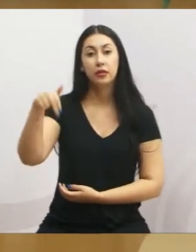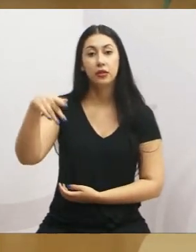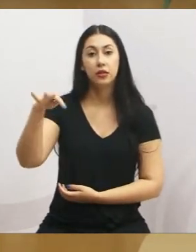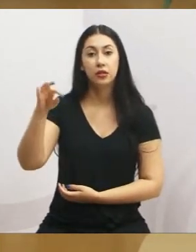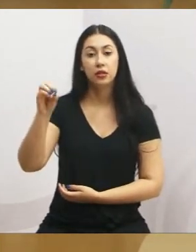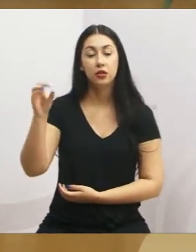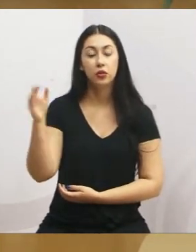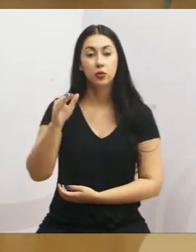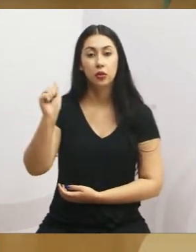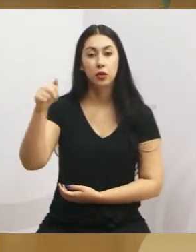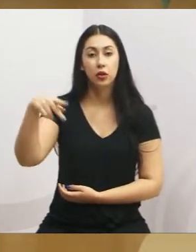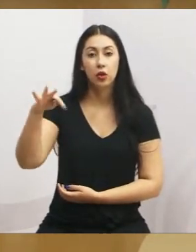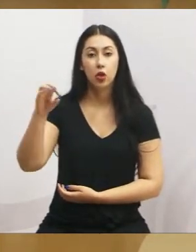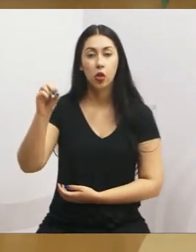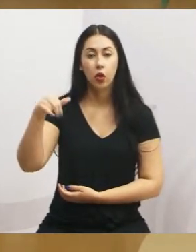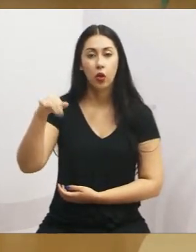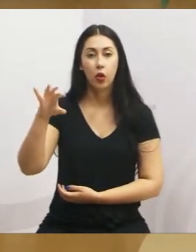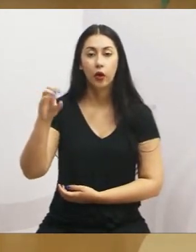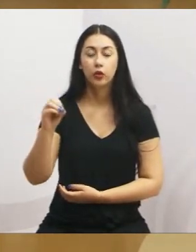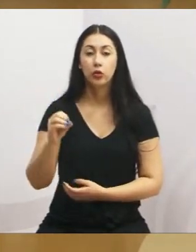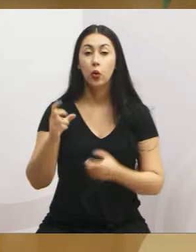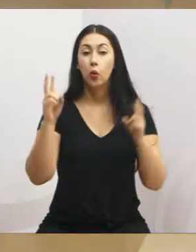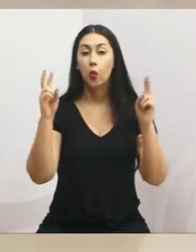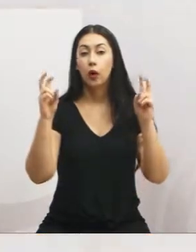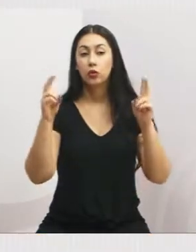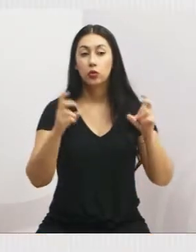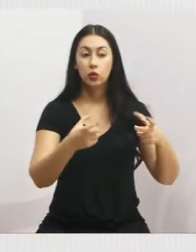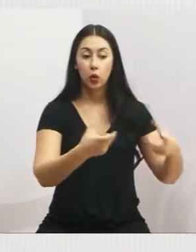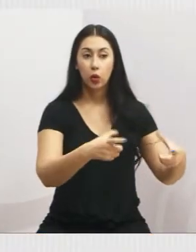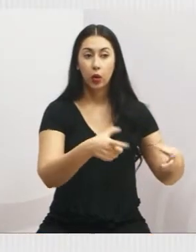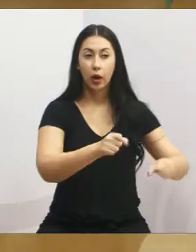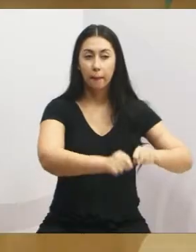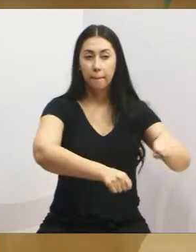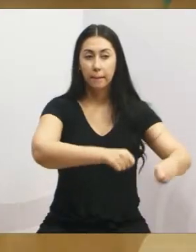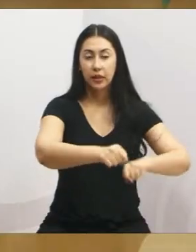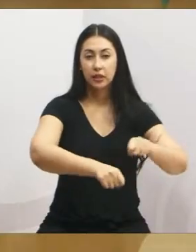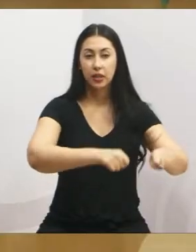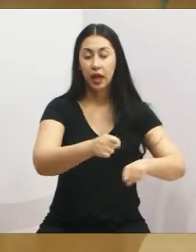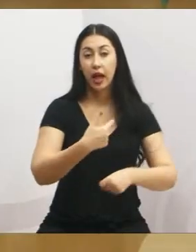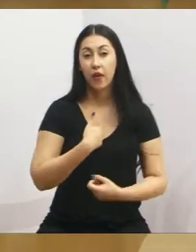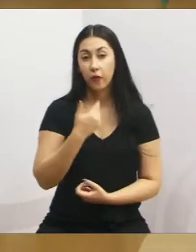Bruni. Eu vou pedir para que a técnica coloque um vídeo.